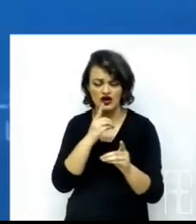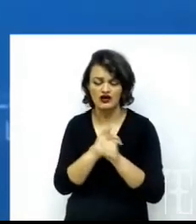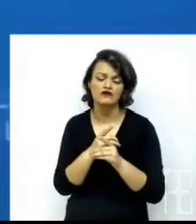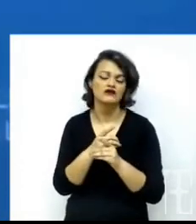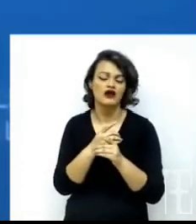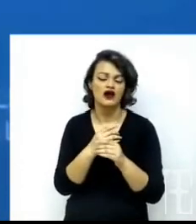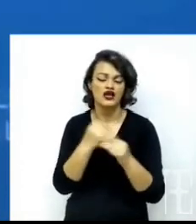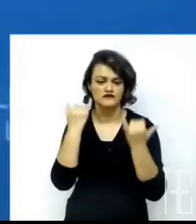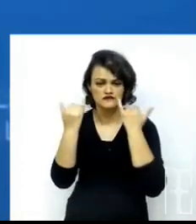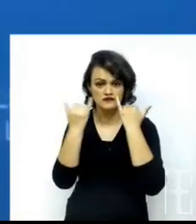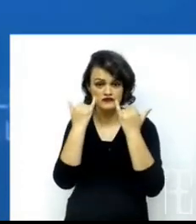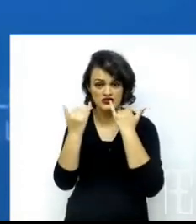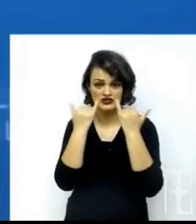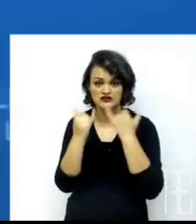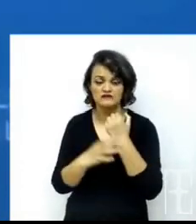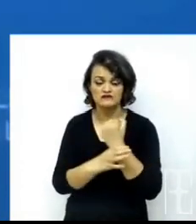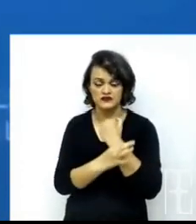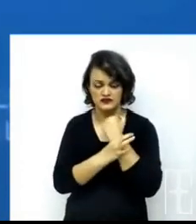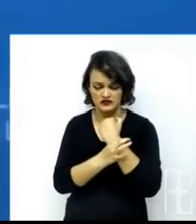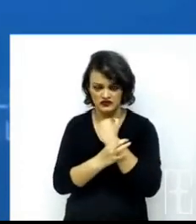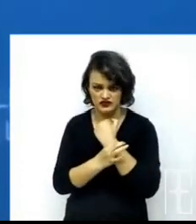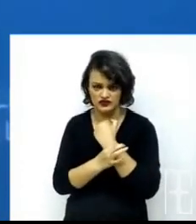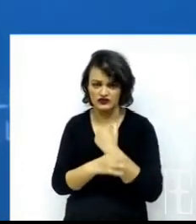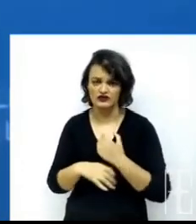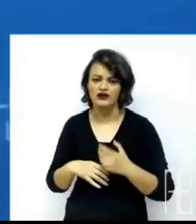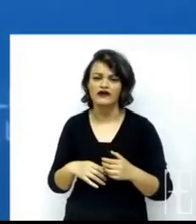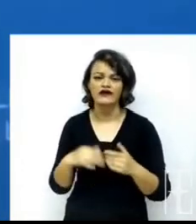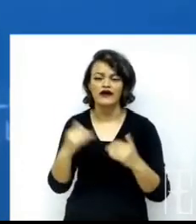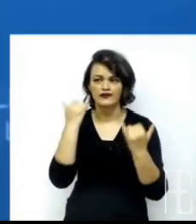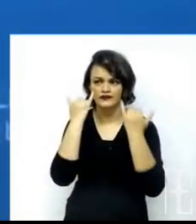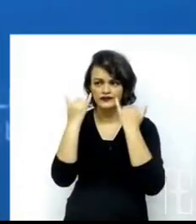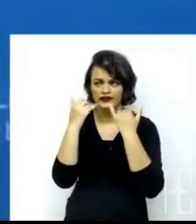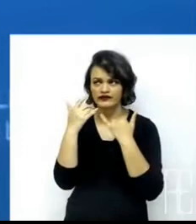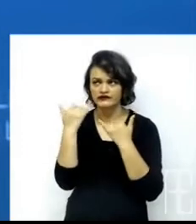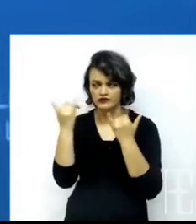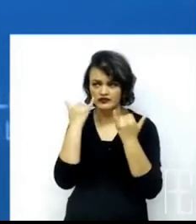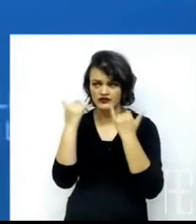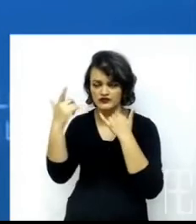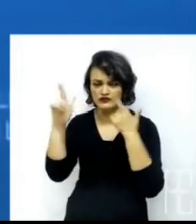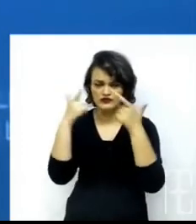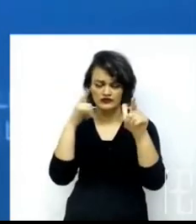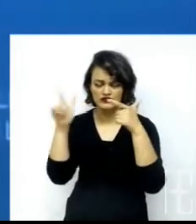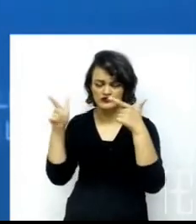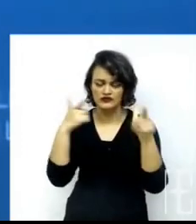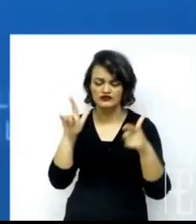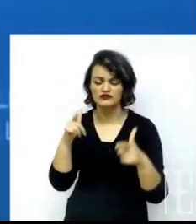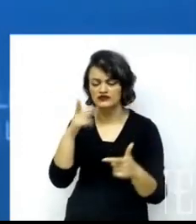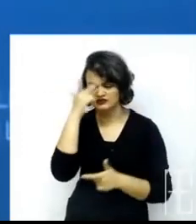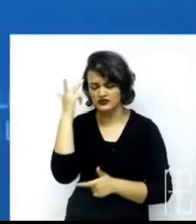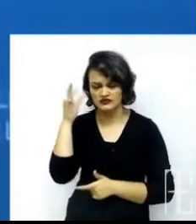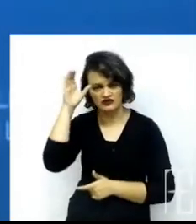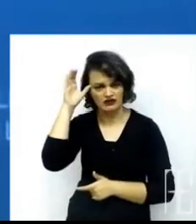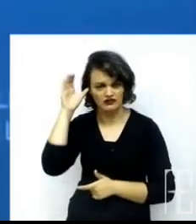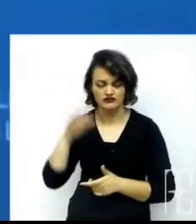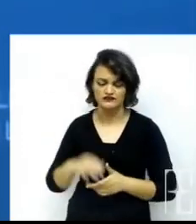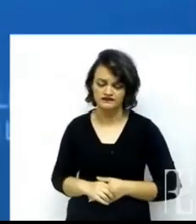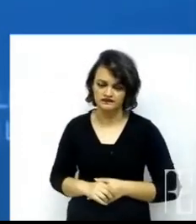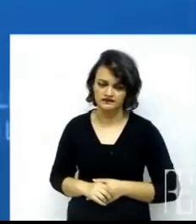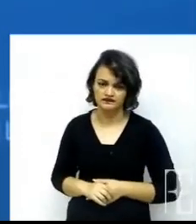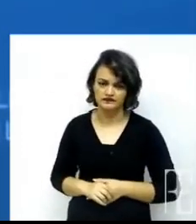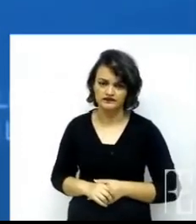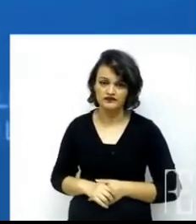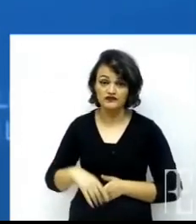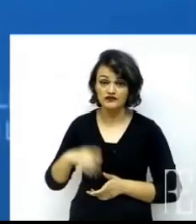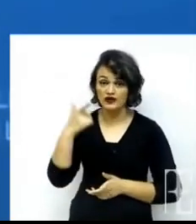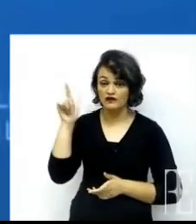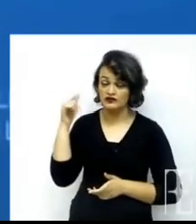proteção de dados pessoais e a proteção dos consumidores. Uma força